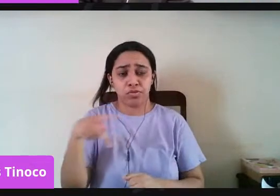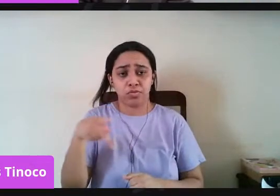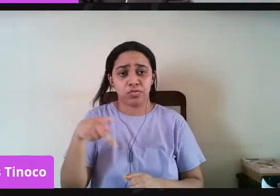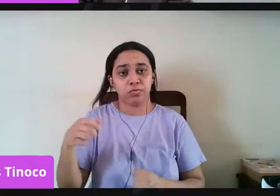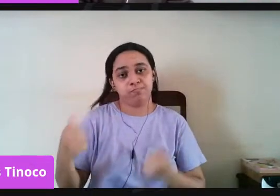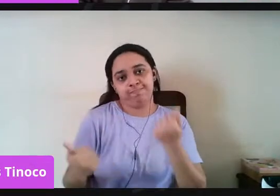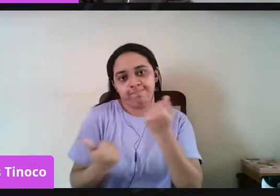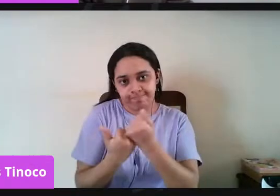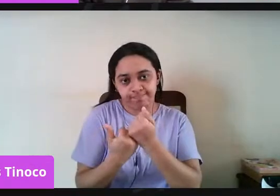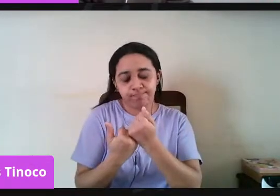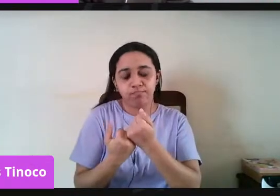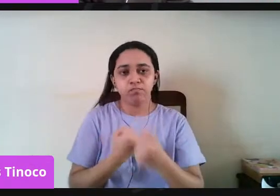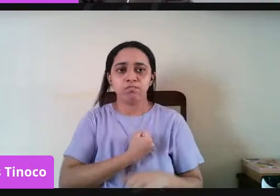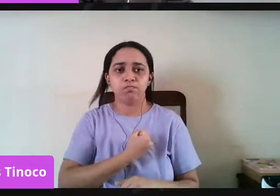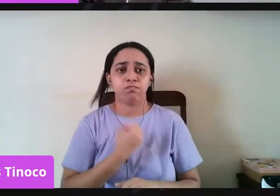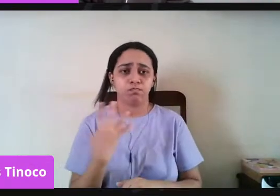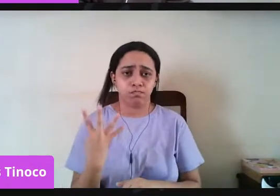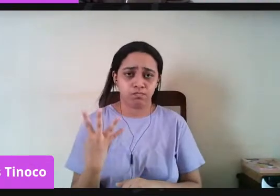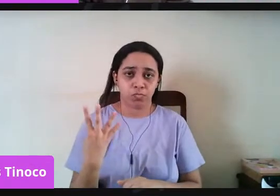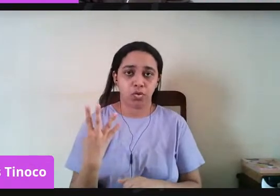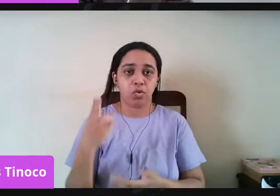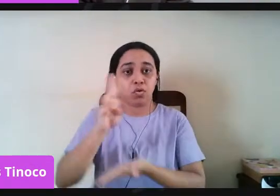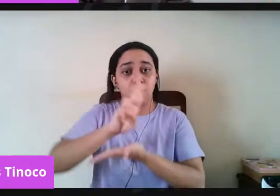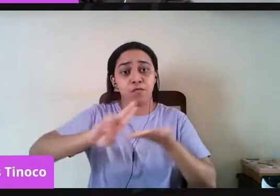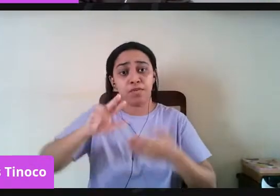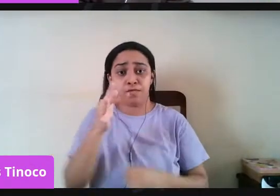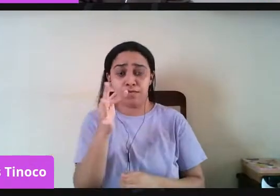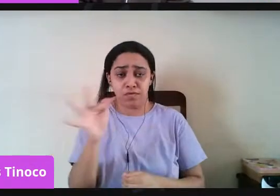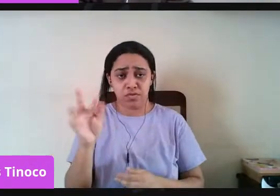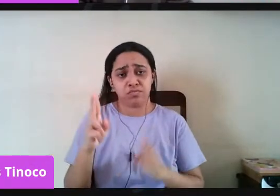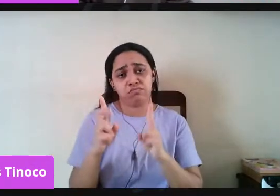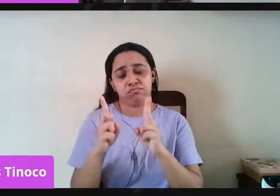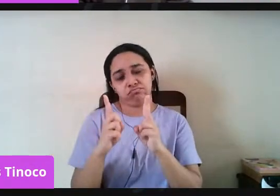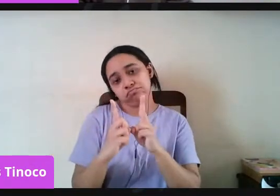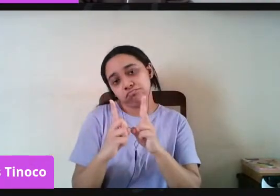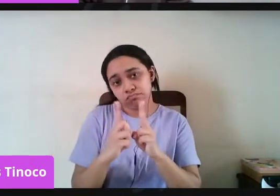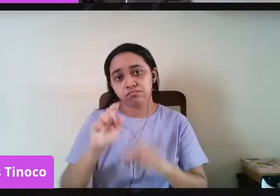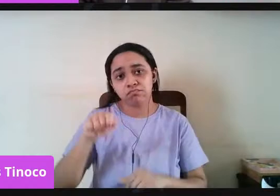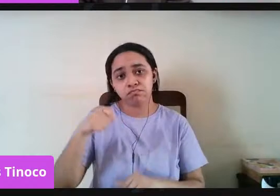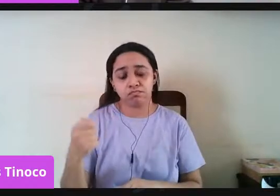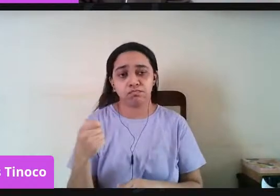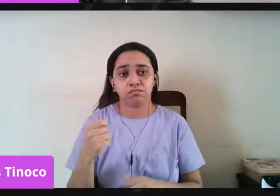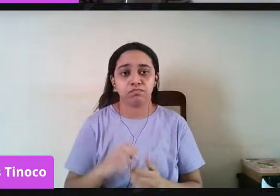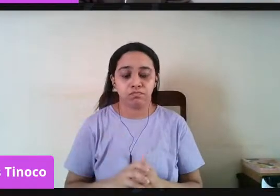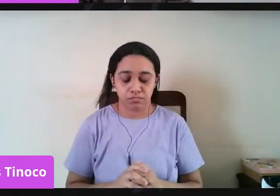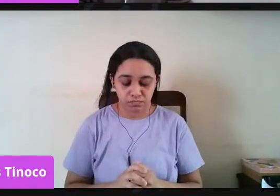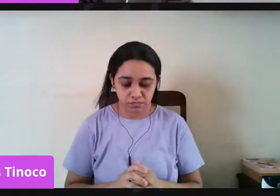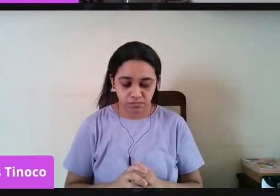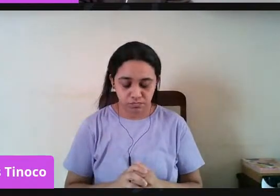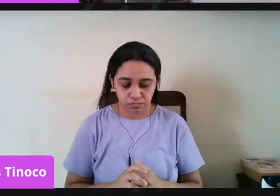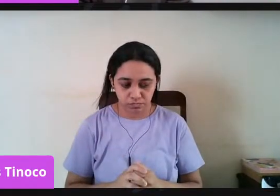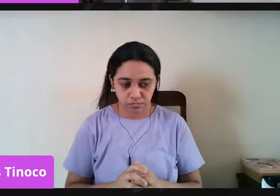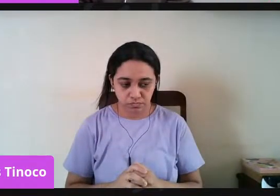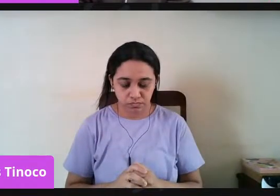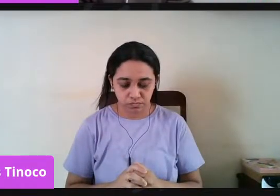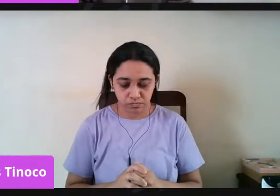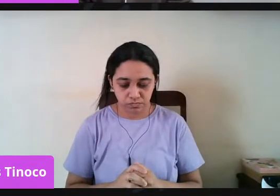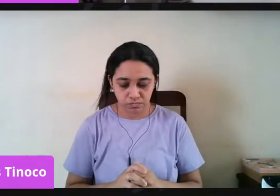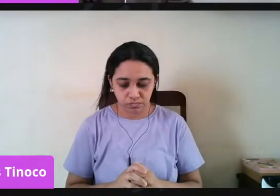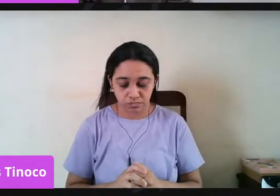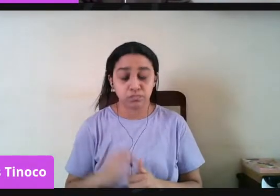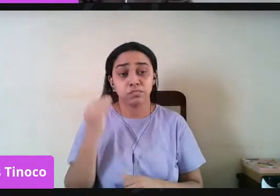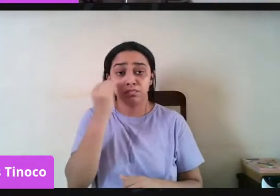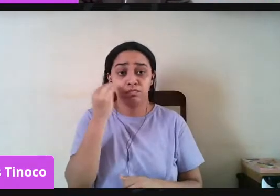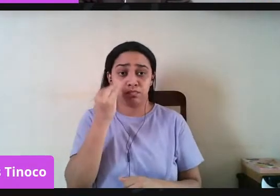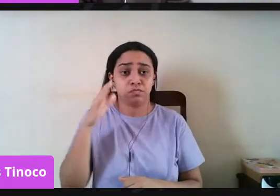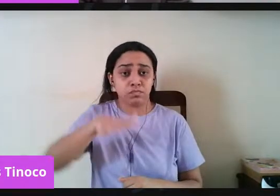4 da Universidade Federal do Rio Grande do Norte. Tem experiência na área de